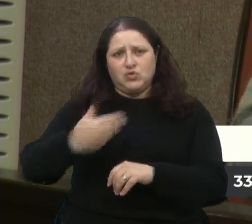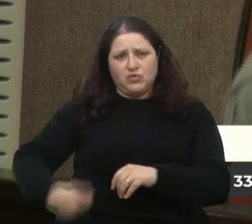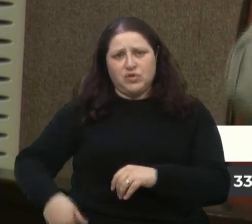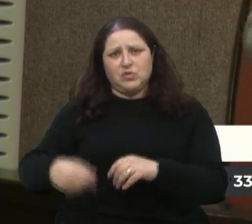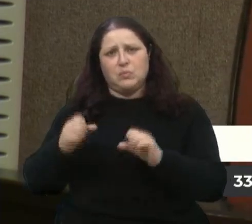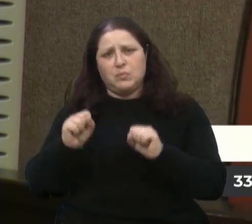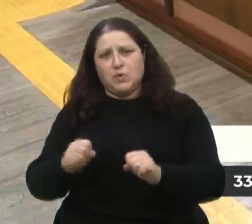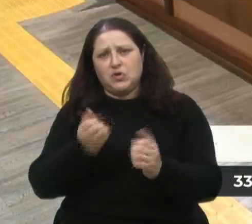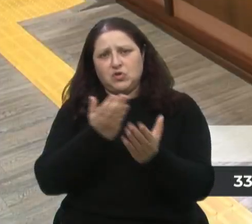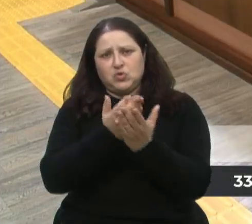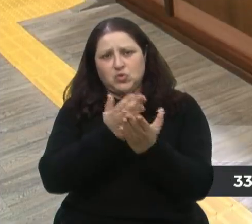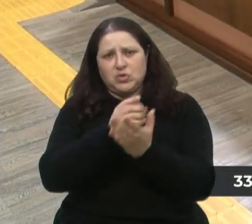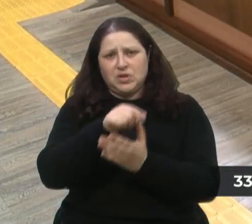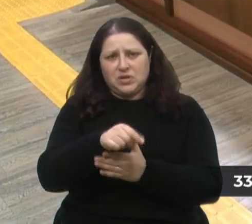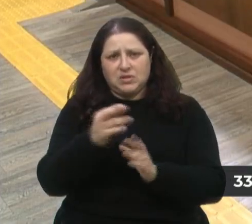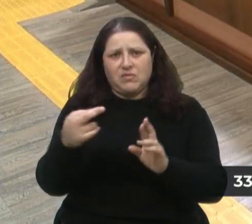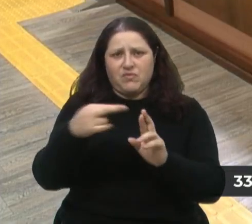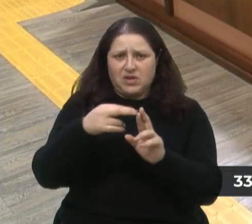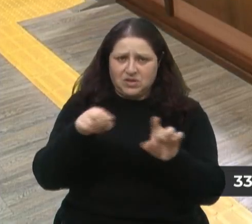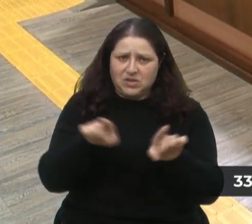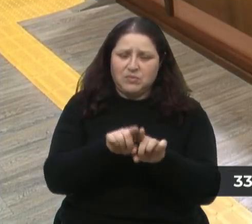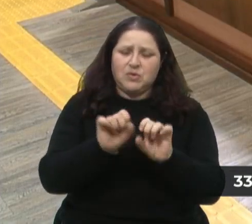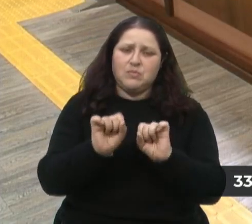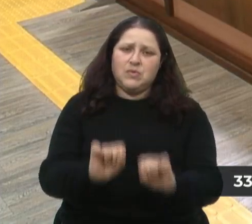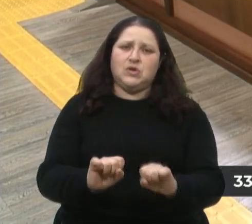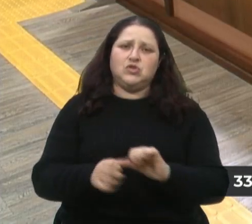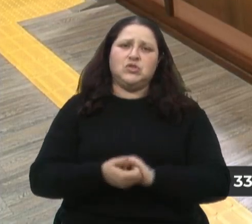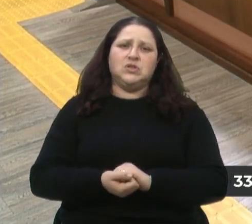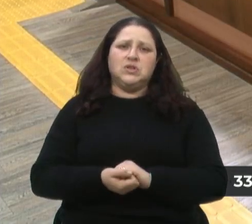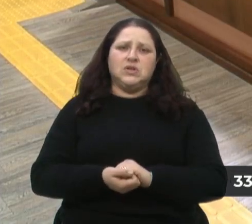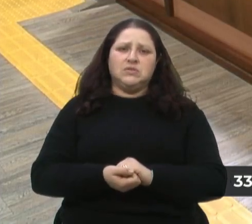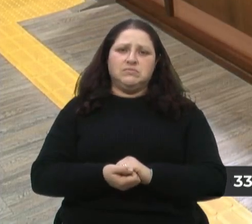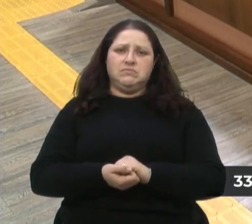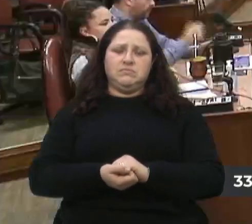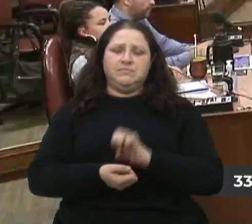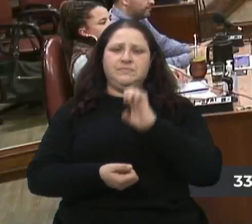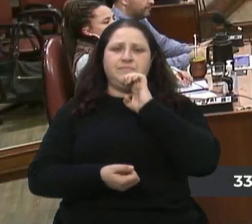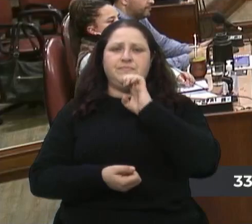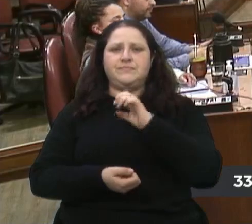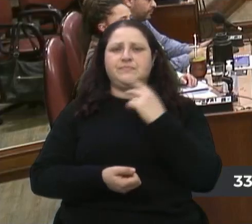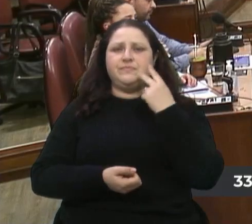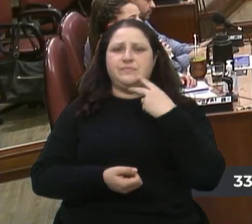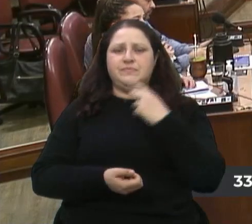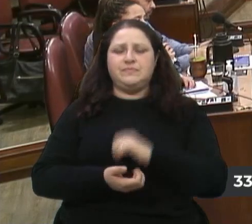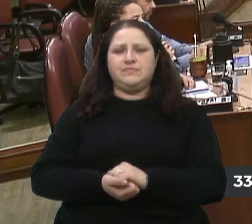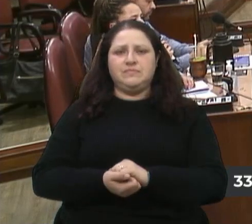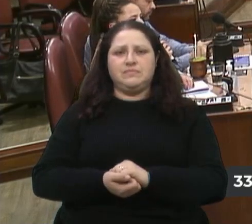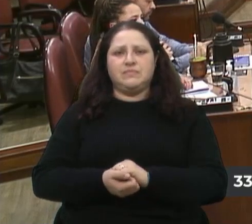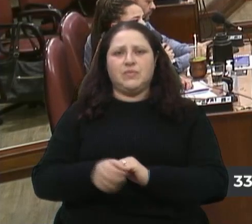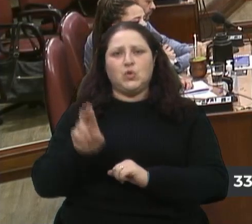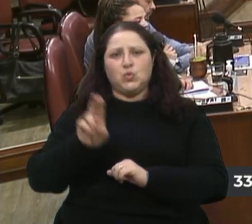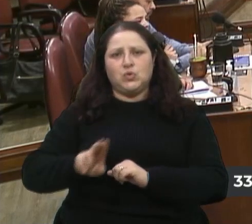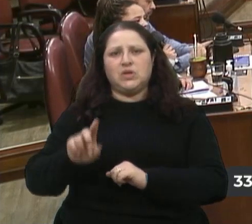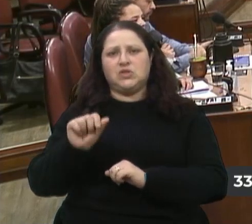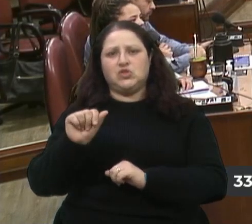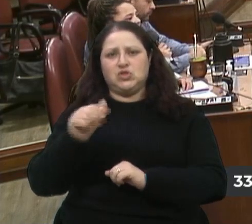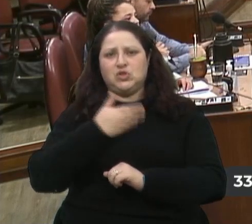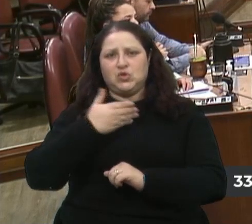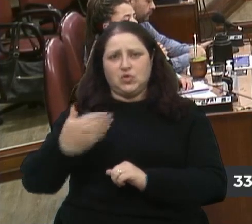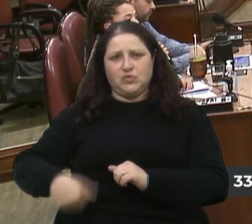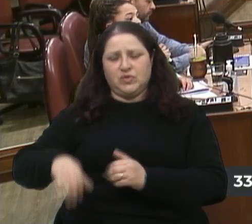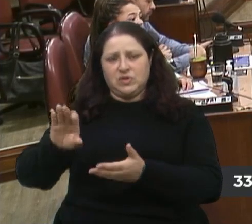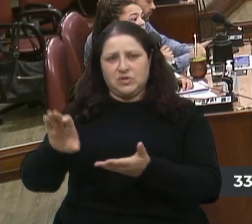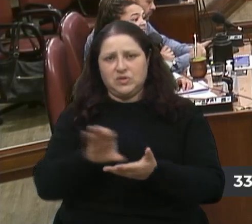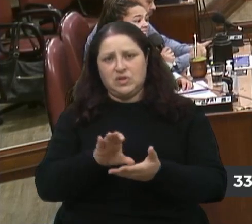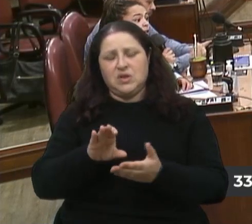Obrigado. Uma parte. Vereadora Estela. Otimizar o dinheiro público é